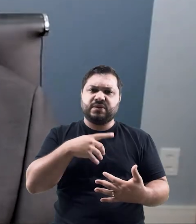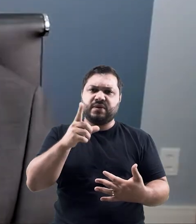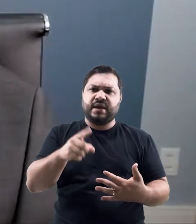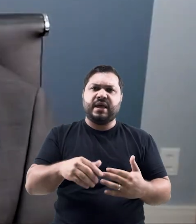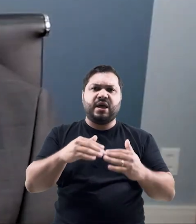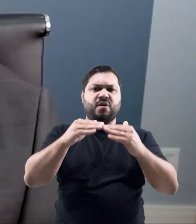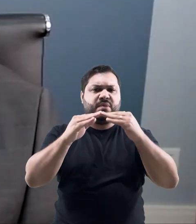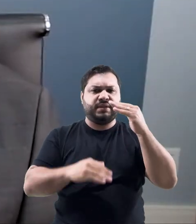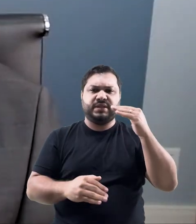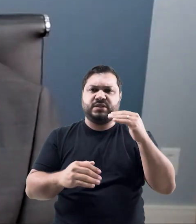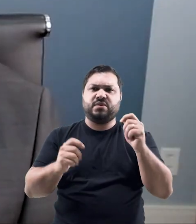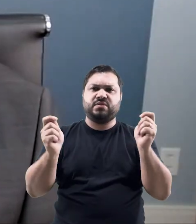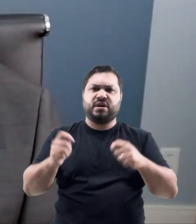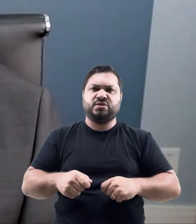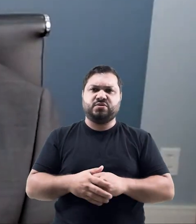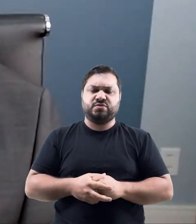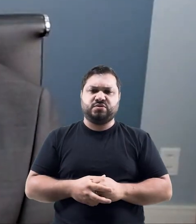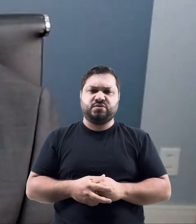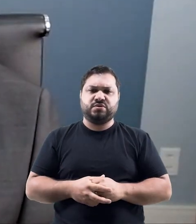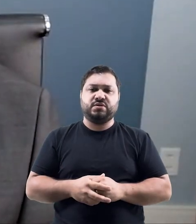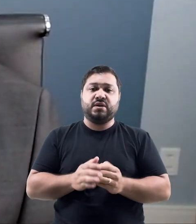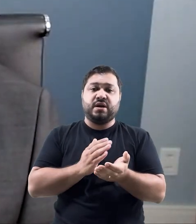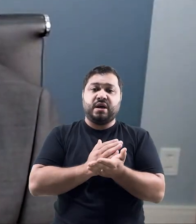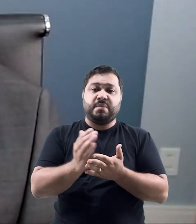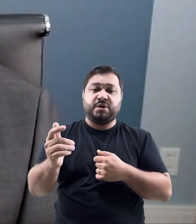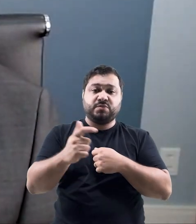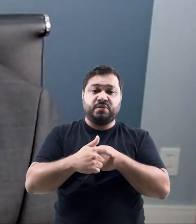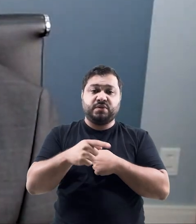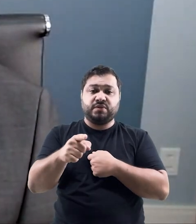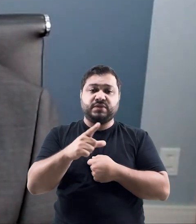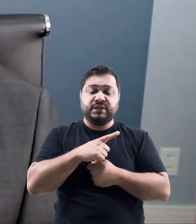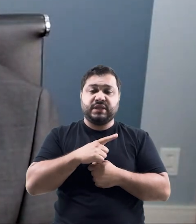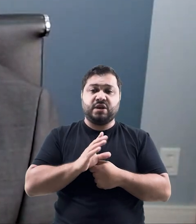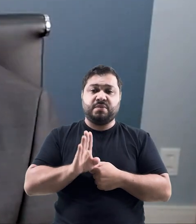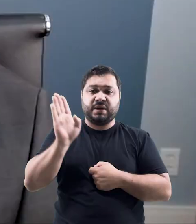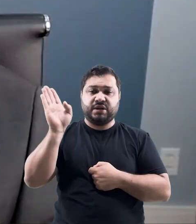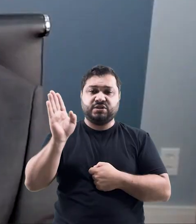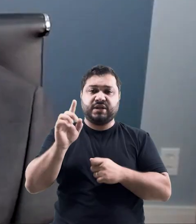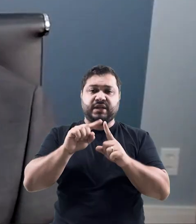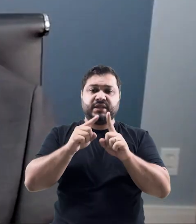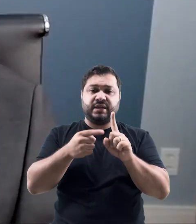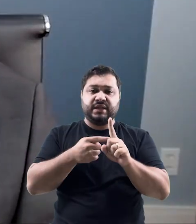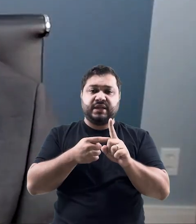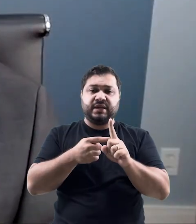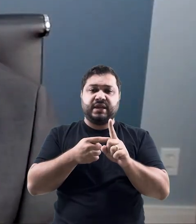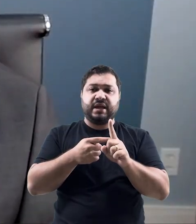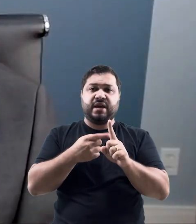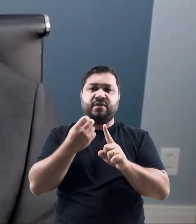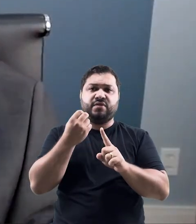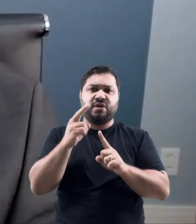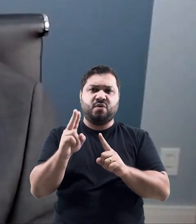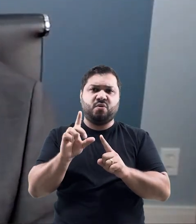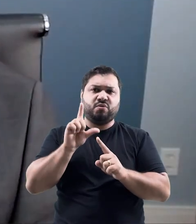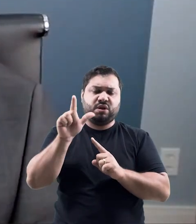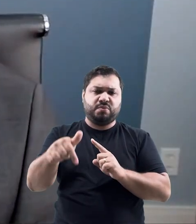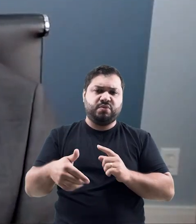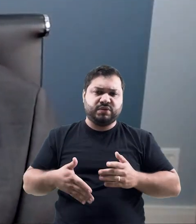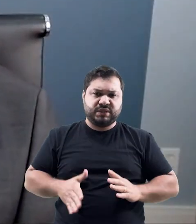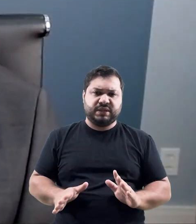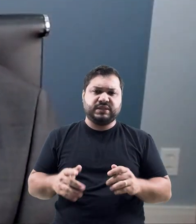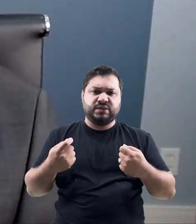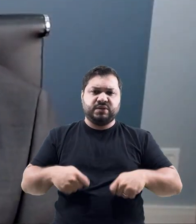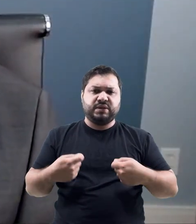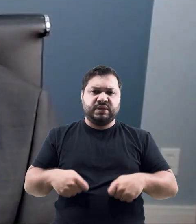uma desigualdade de condições. A partir do momento que você tem uma candidata grávida, ou num pós-parto,